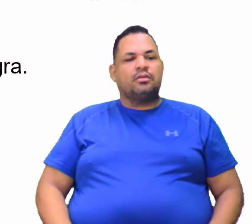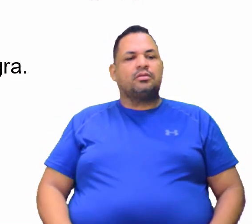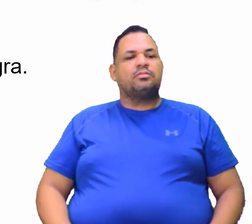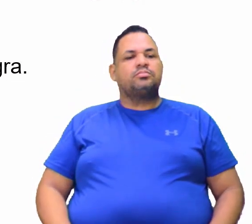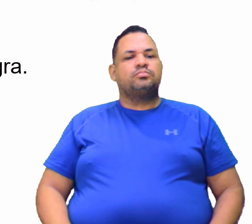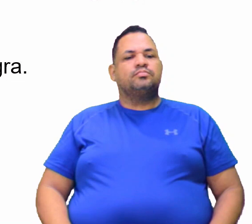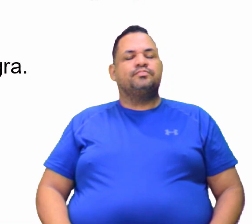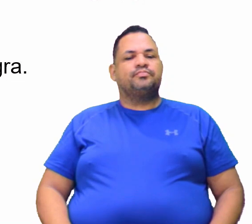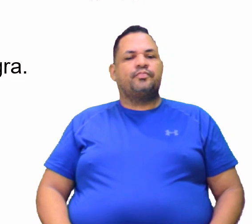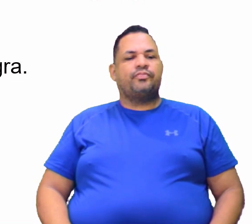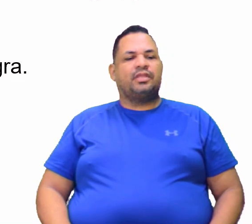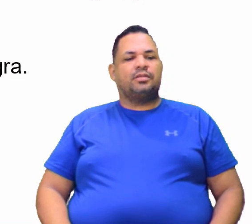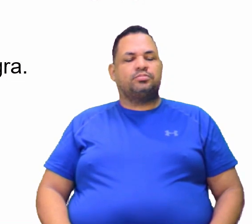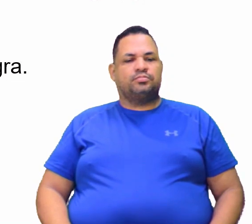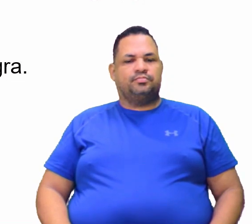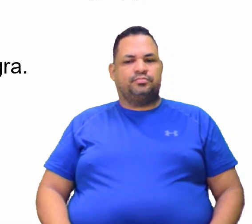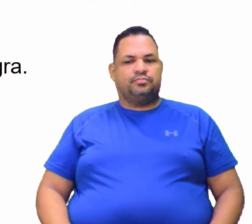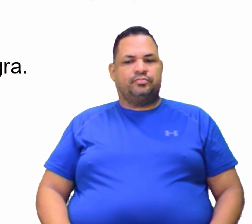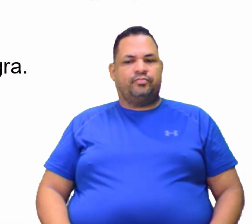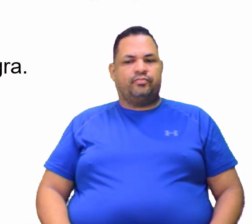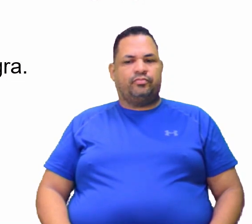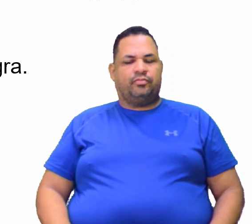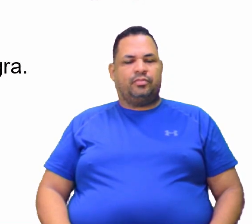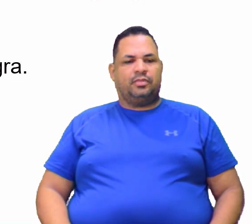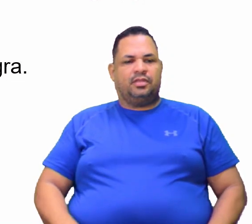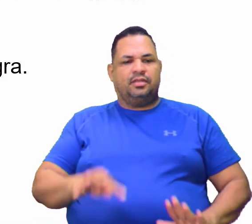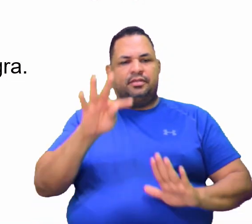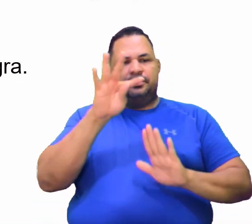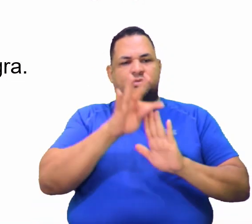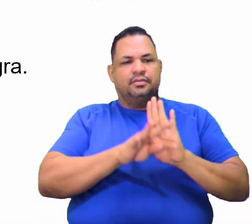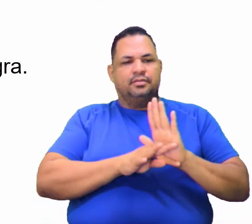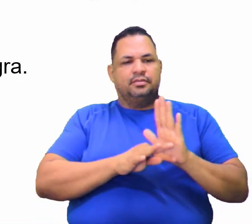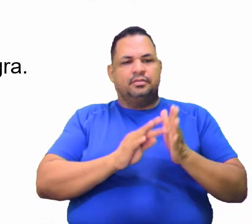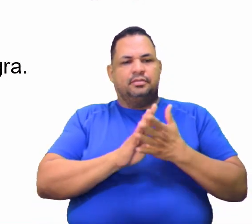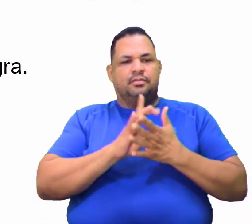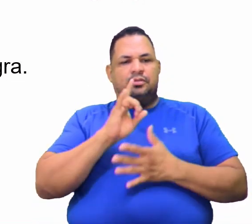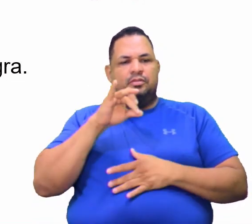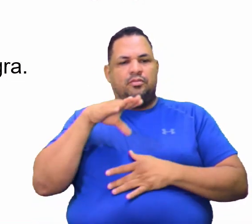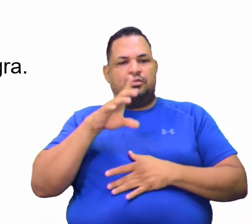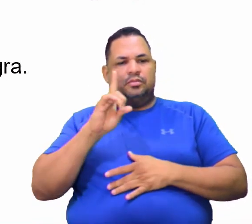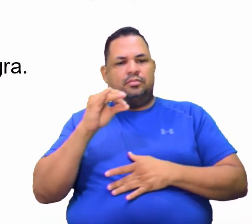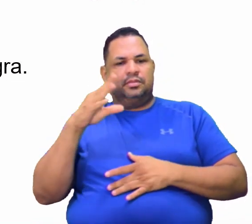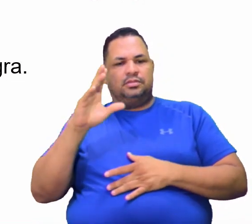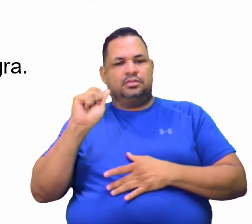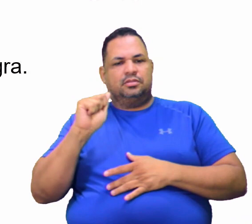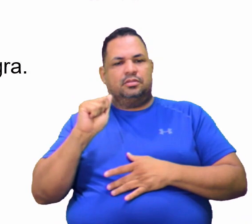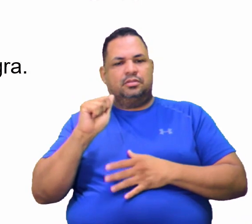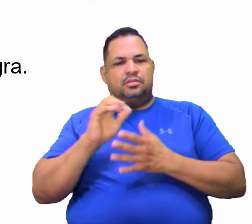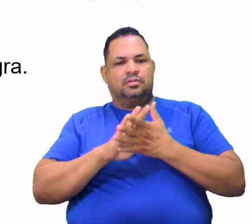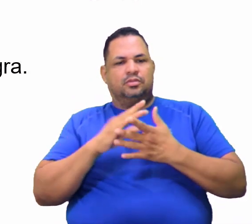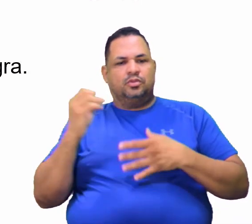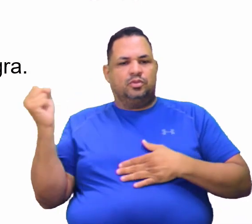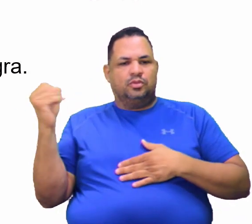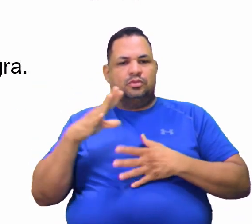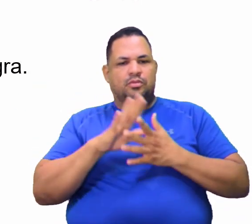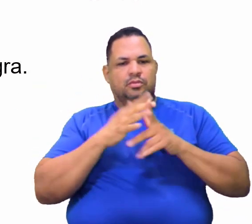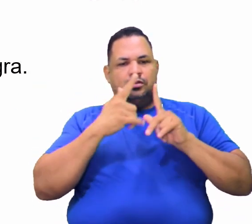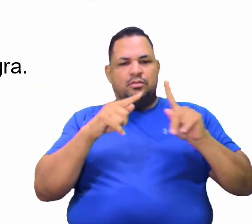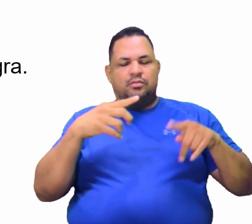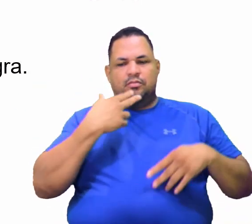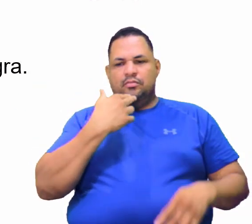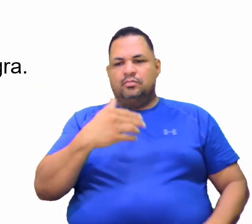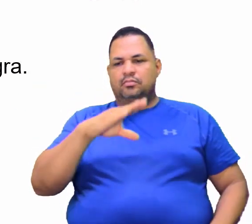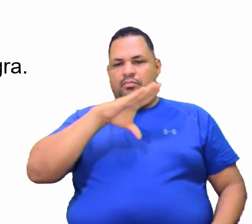personagens. Aí, aqui é o texto de Domingo Pascoal Segala, na Novíssima Gramática da